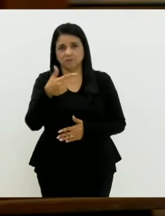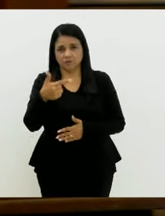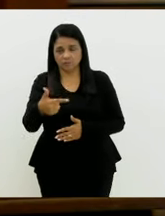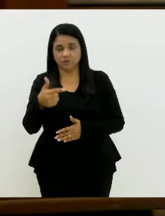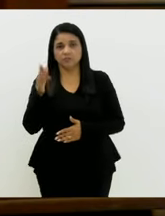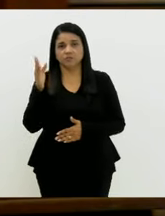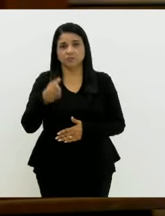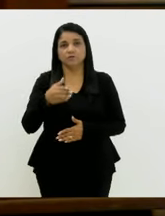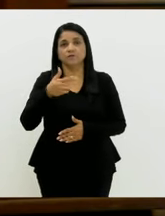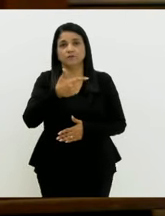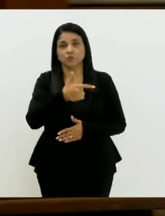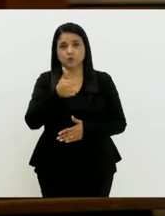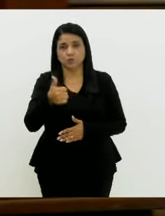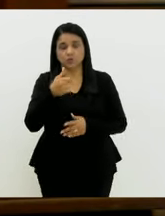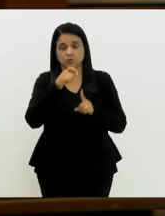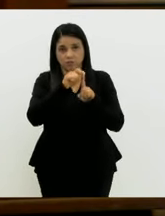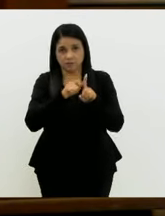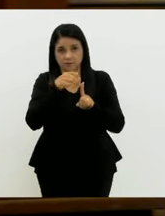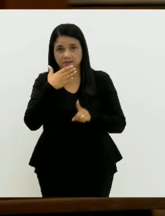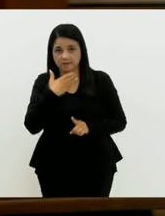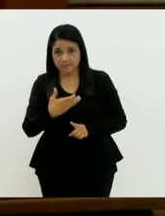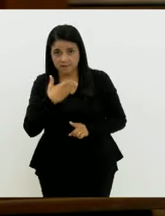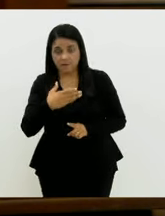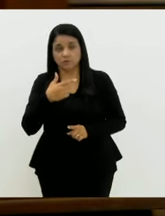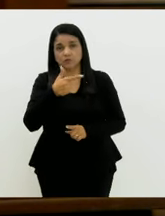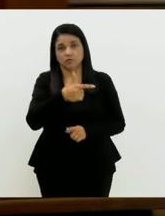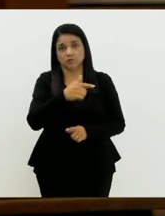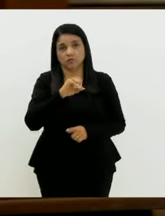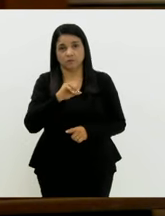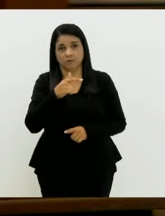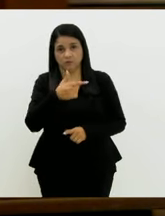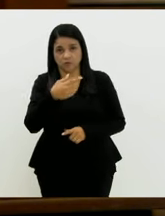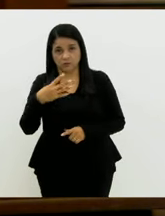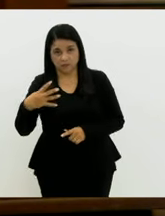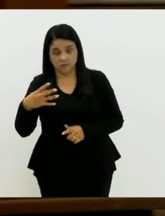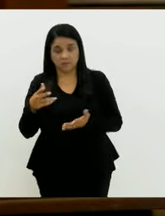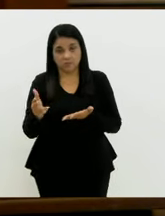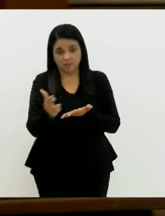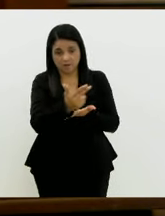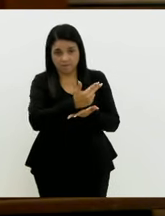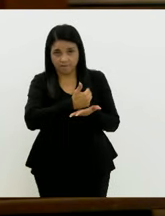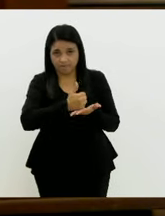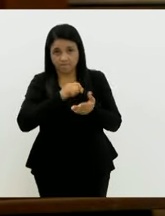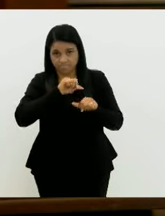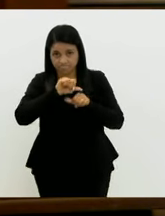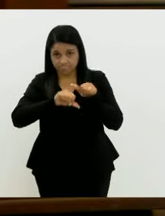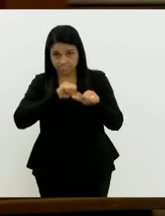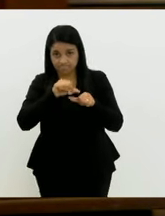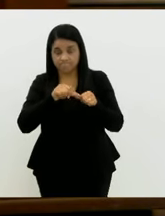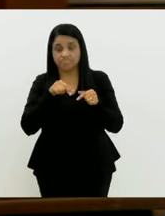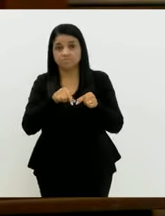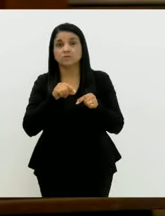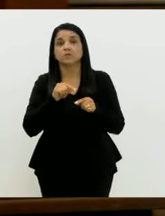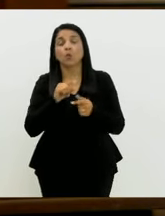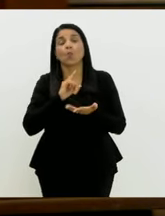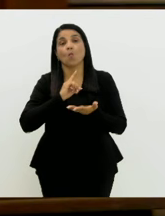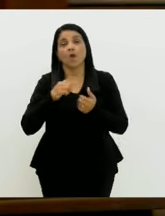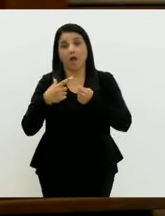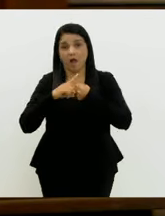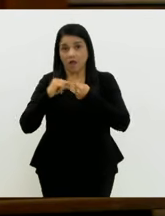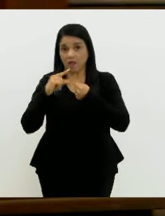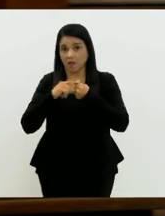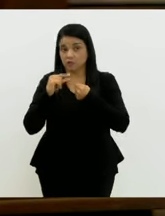23, que é da reforma tributária, tem um artigo prevendo exatamente essa possibilidade.